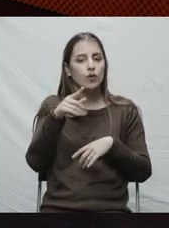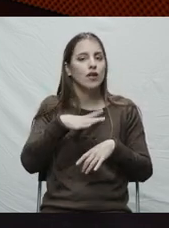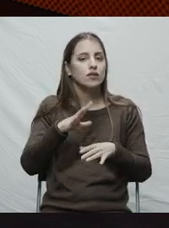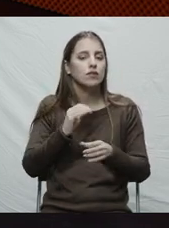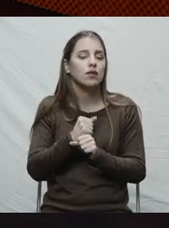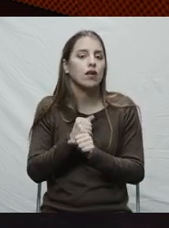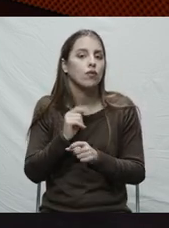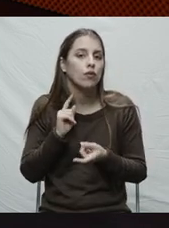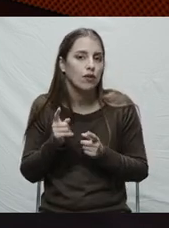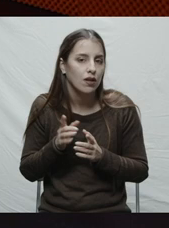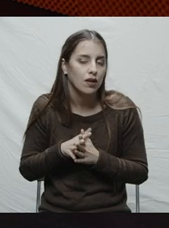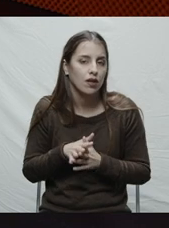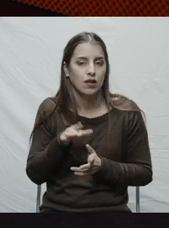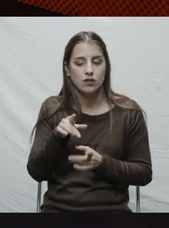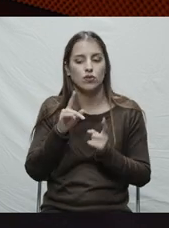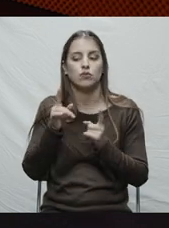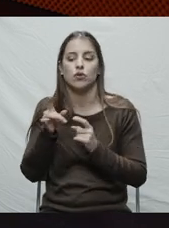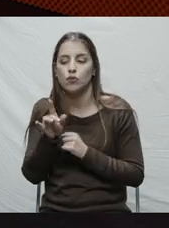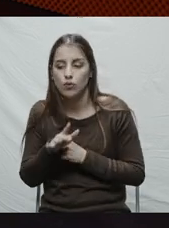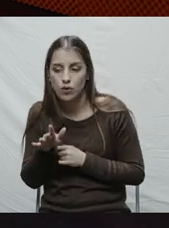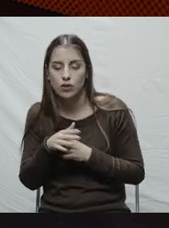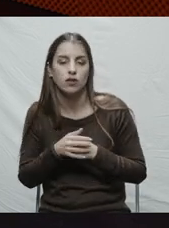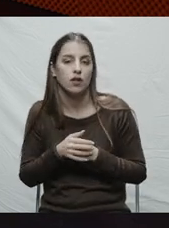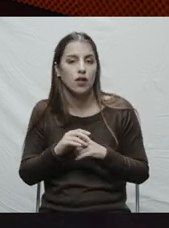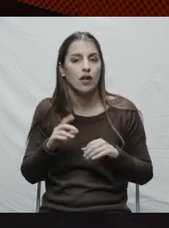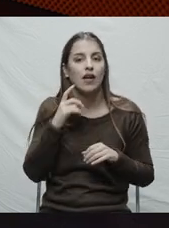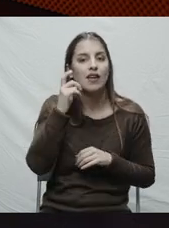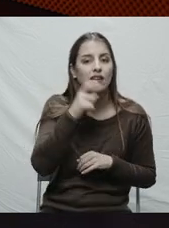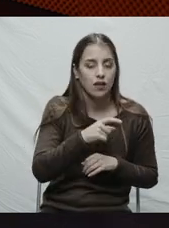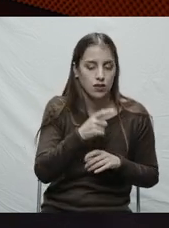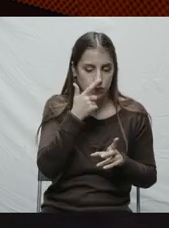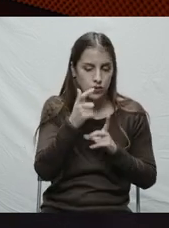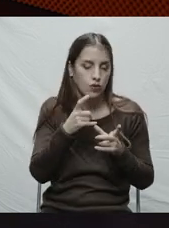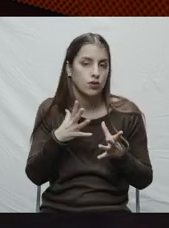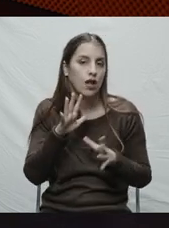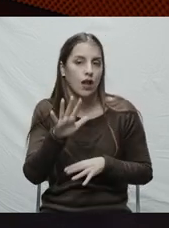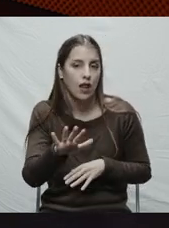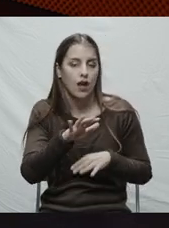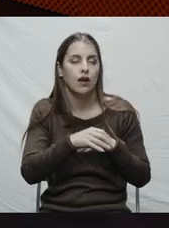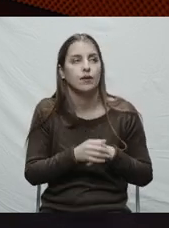trabalhar sobre feminismo, ok, onde é que isso começou Sim. e quem são as pessoas que estão